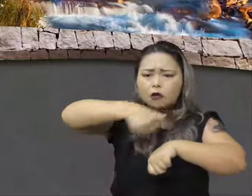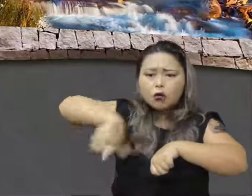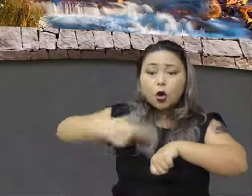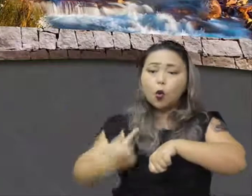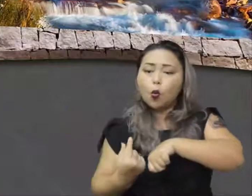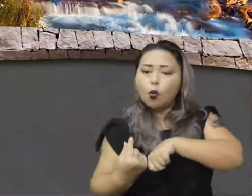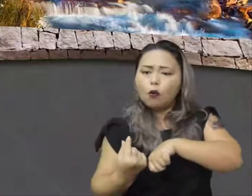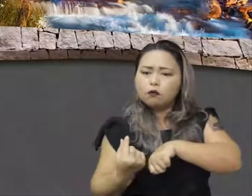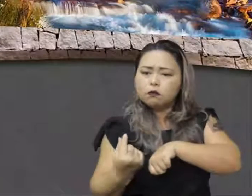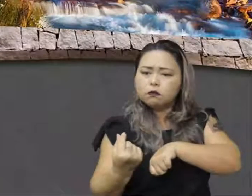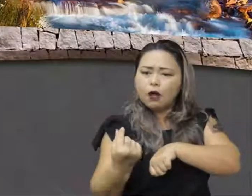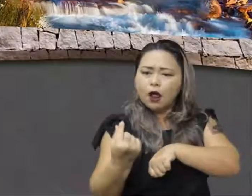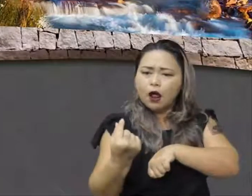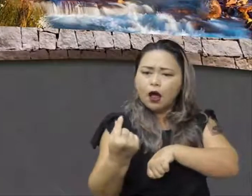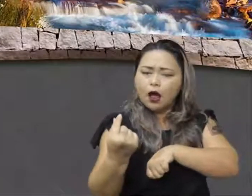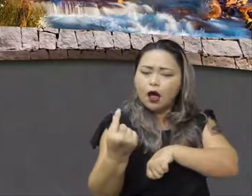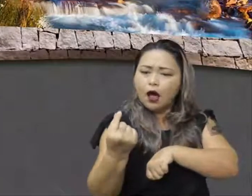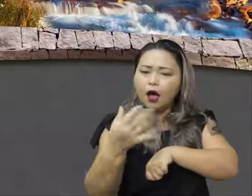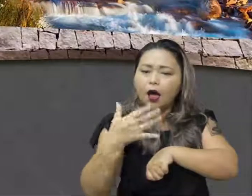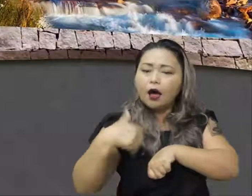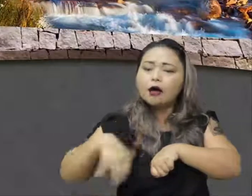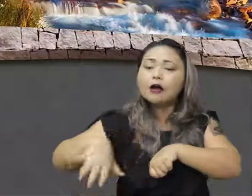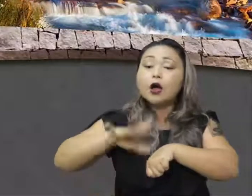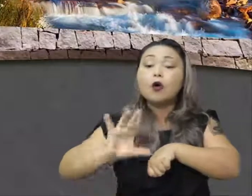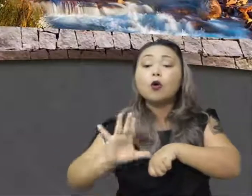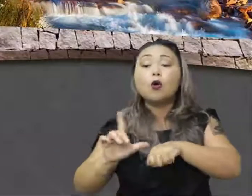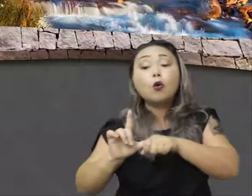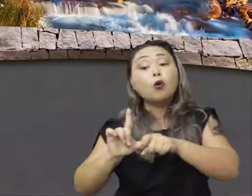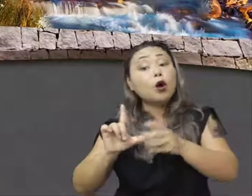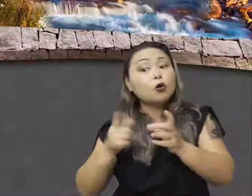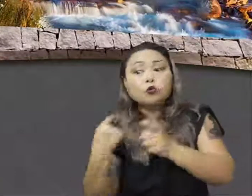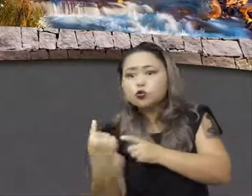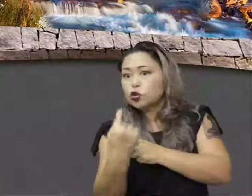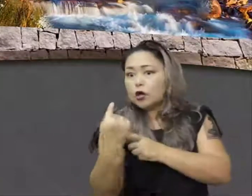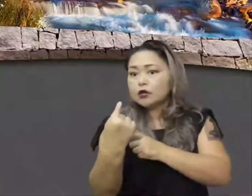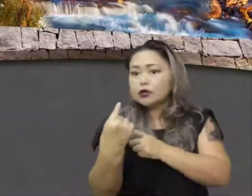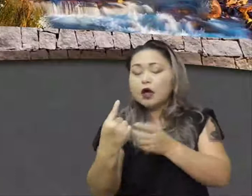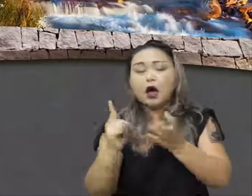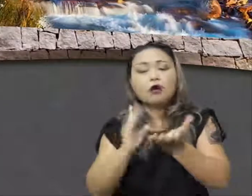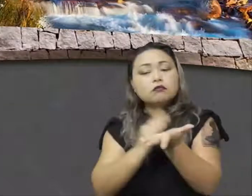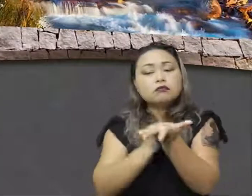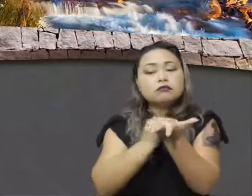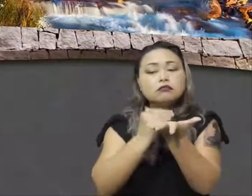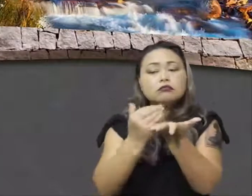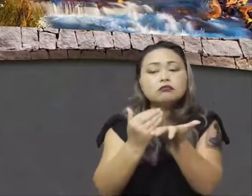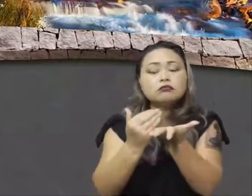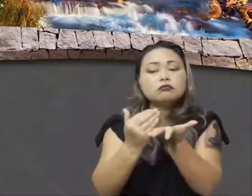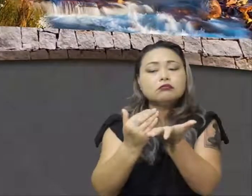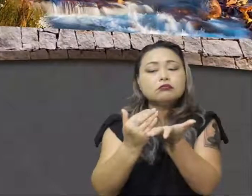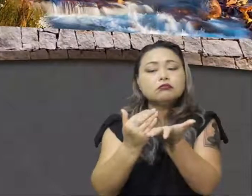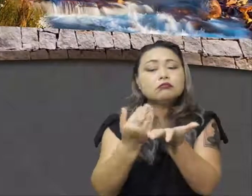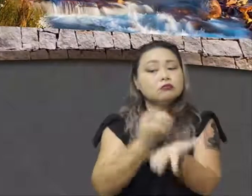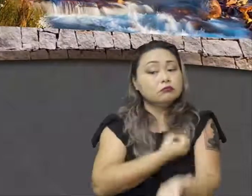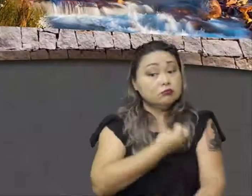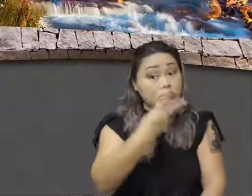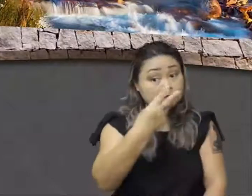das maiores potências porque ela não é sozinha. Nós estaremos hoje iniciando a aula